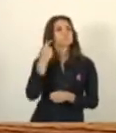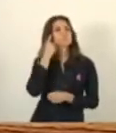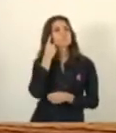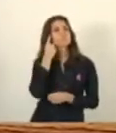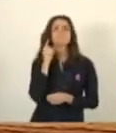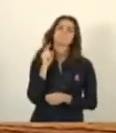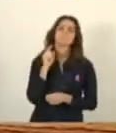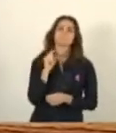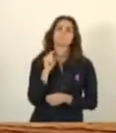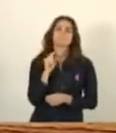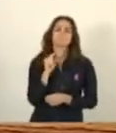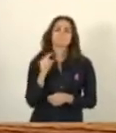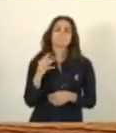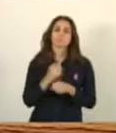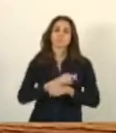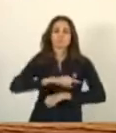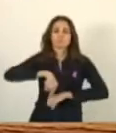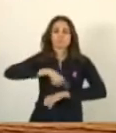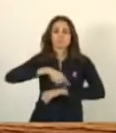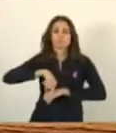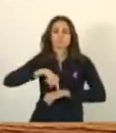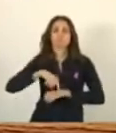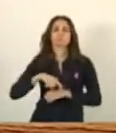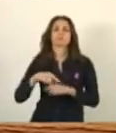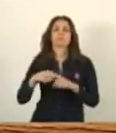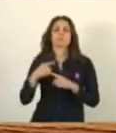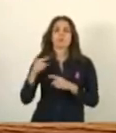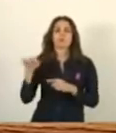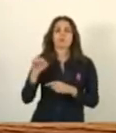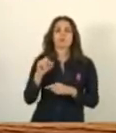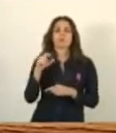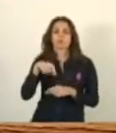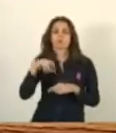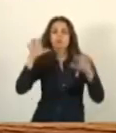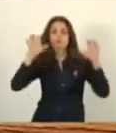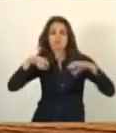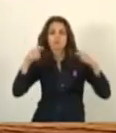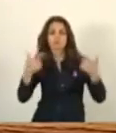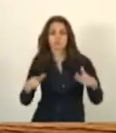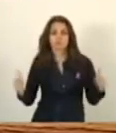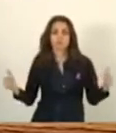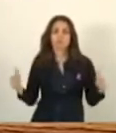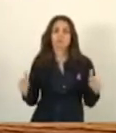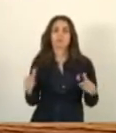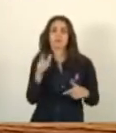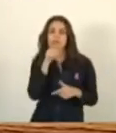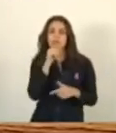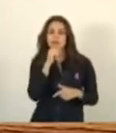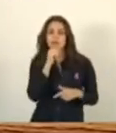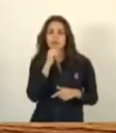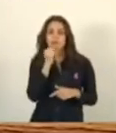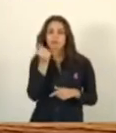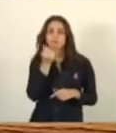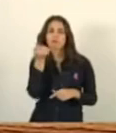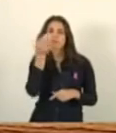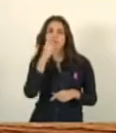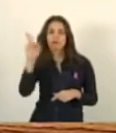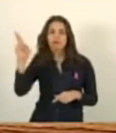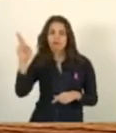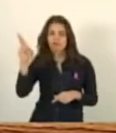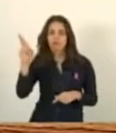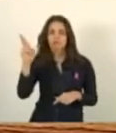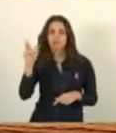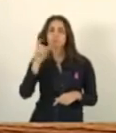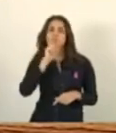que, com os dias a menos e chuvosos, sob temperatura baixa e produção de água que vaza pelos drenos,